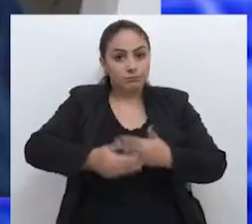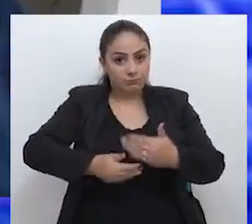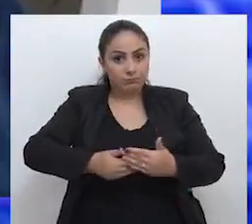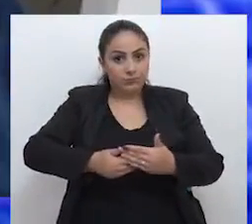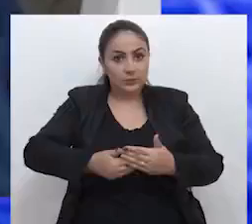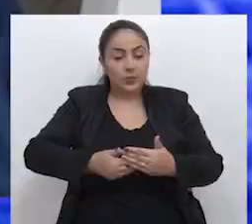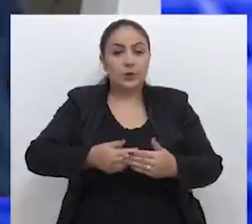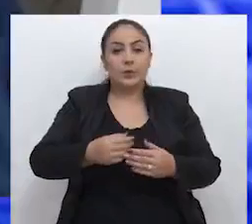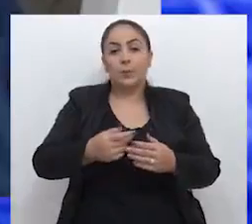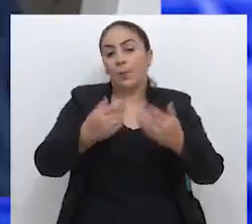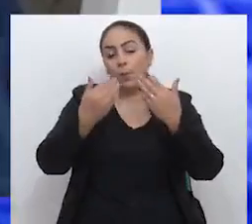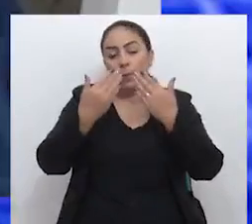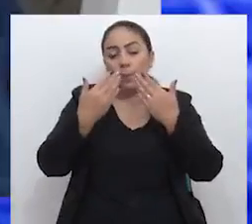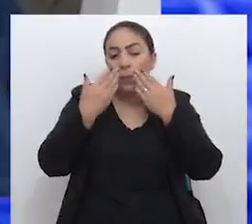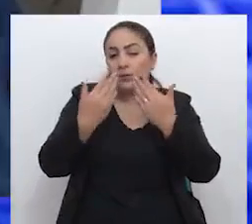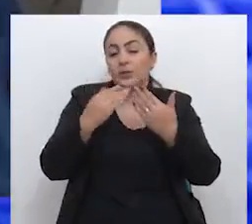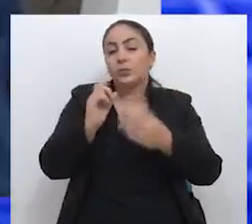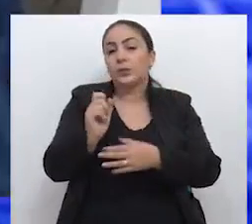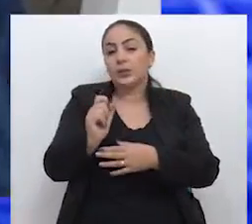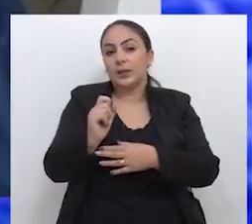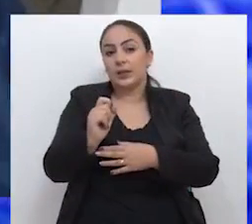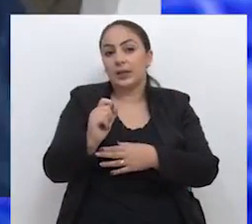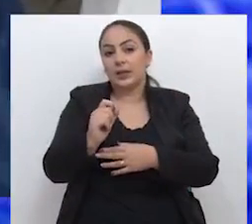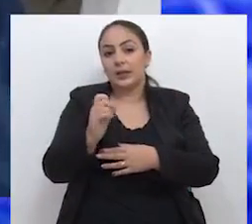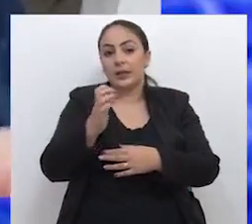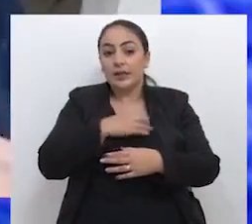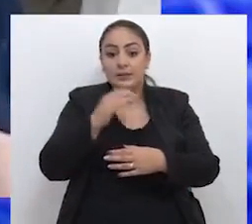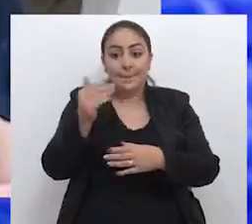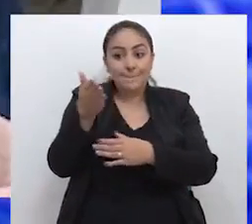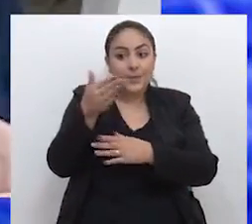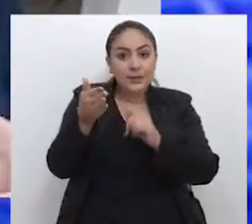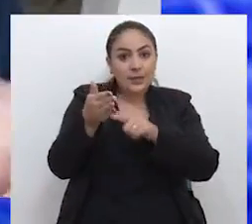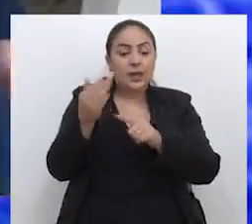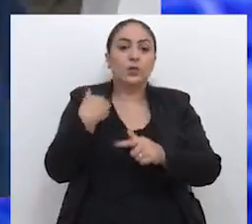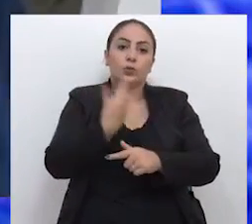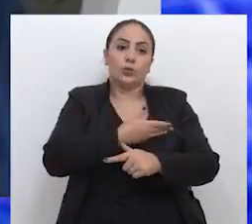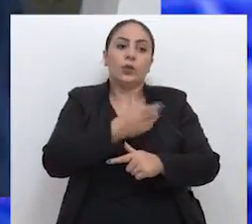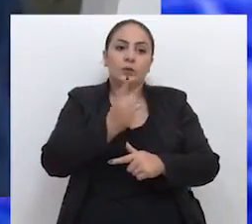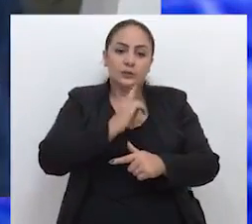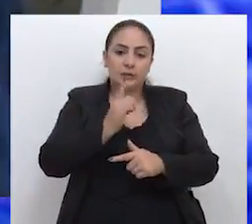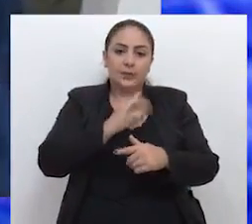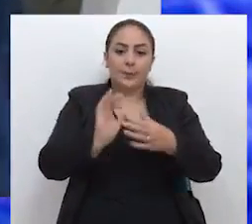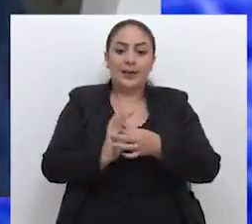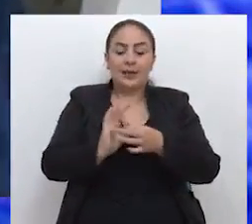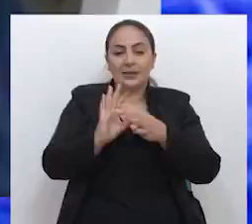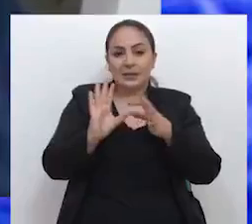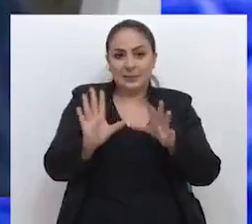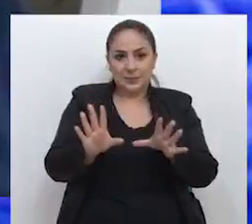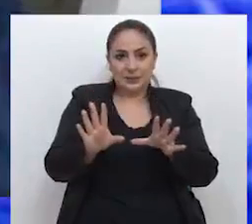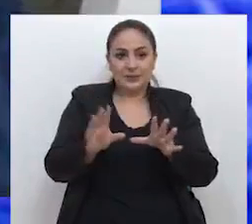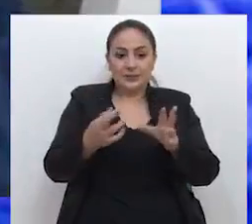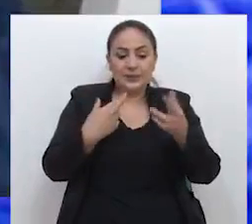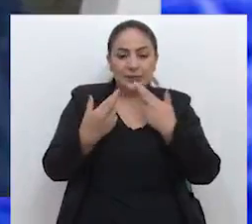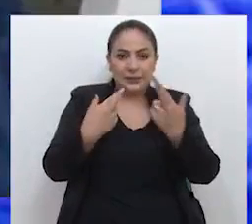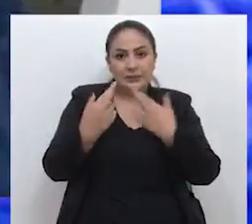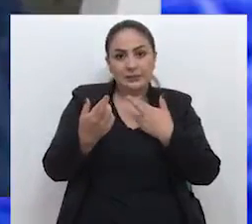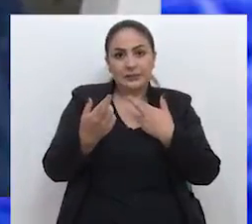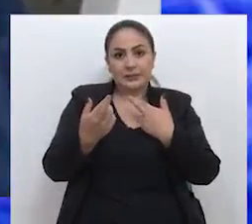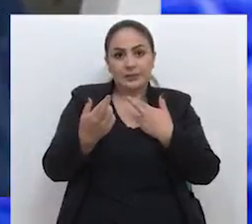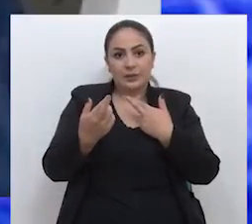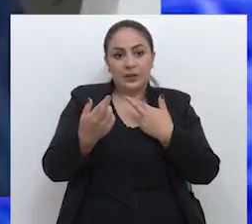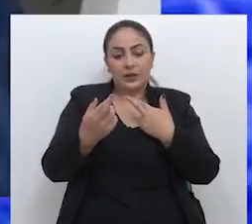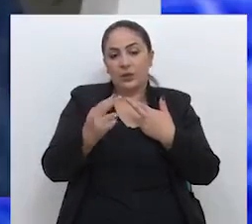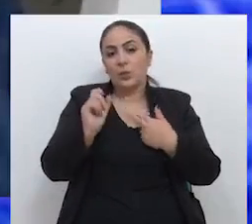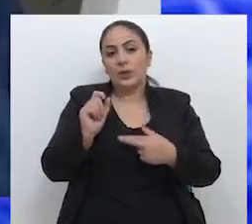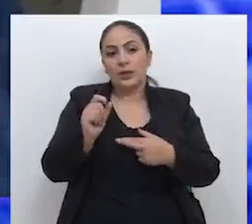evolução no sentido de que com essa bandeira nós temos uma permissividade em